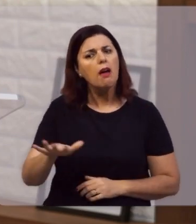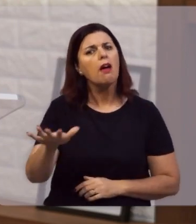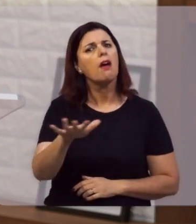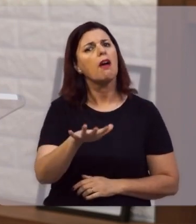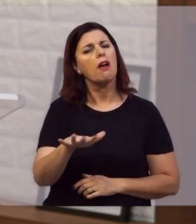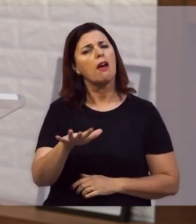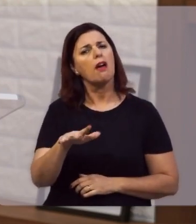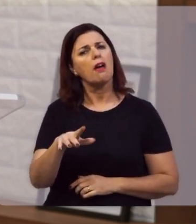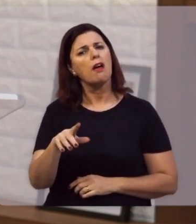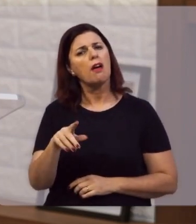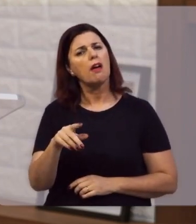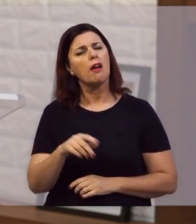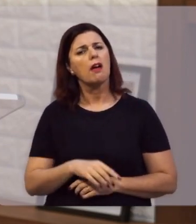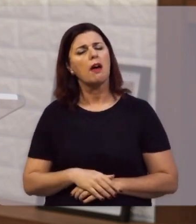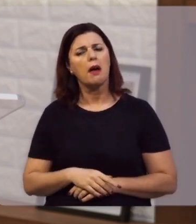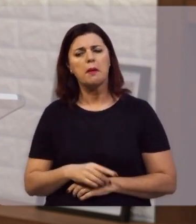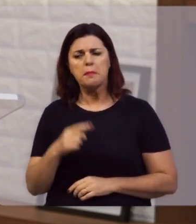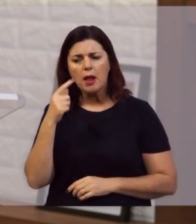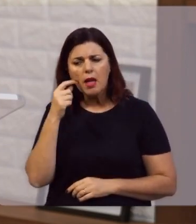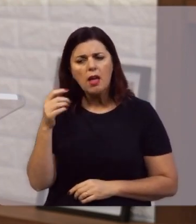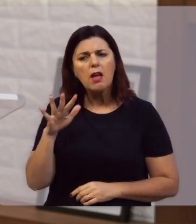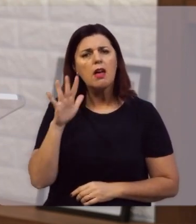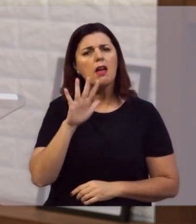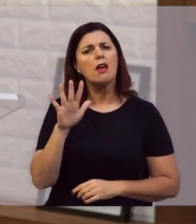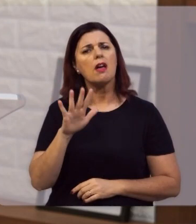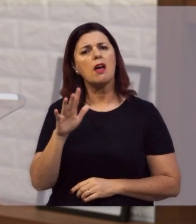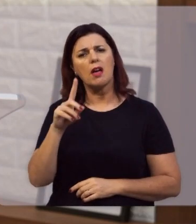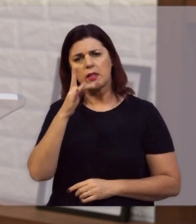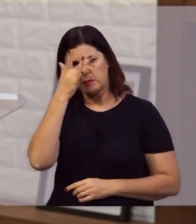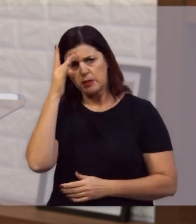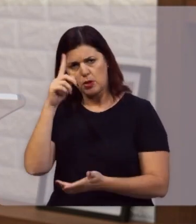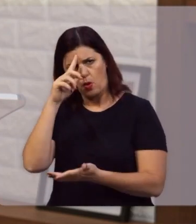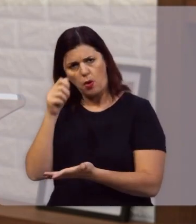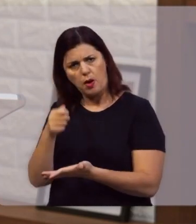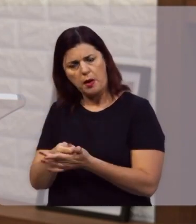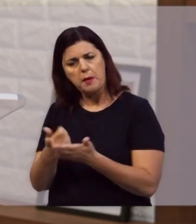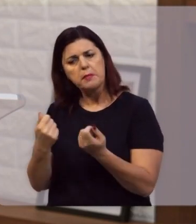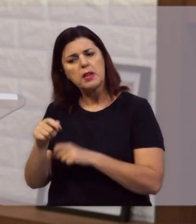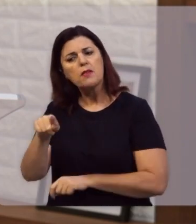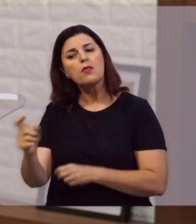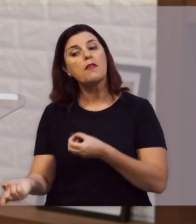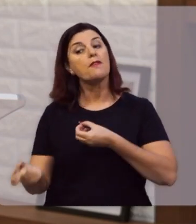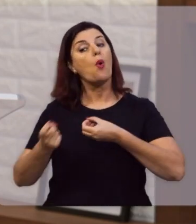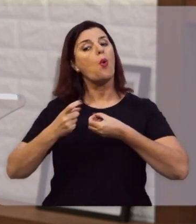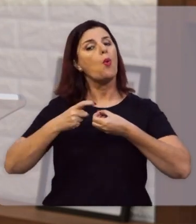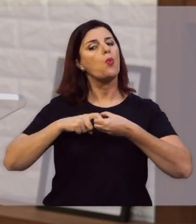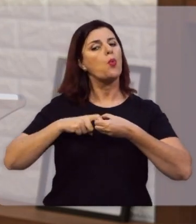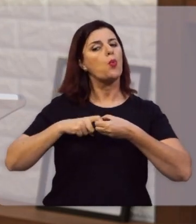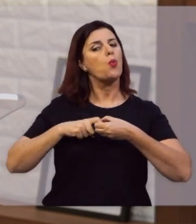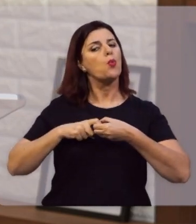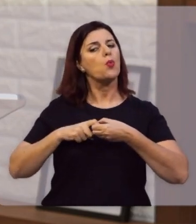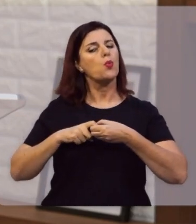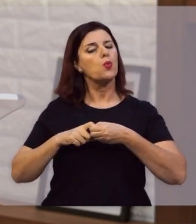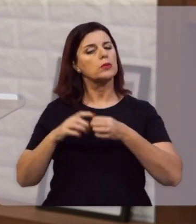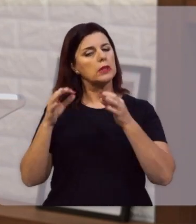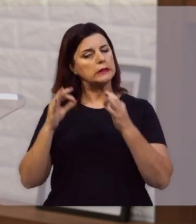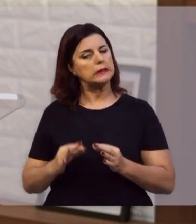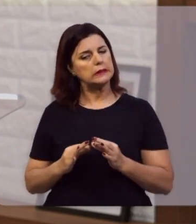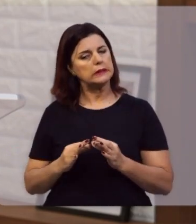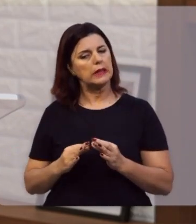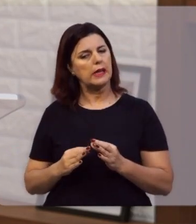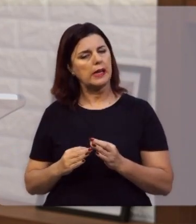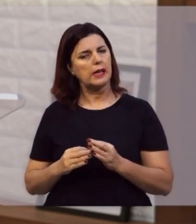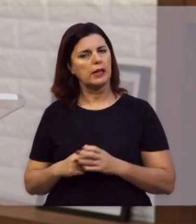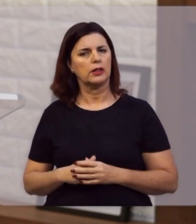alertar a autoridade melhor dizendo alertar autoridade que era necessita retornar ao seu